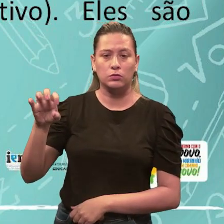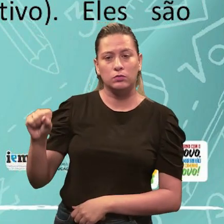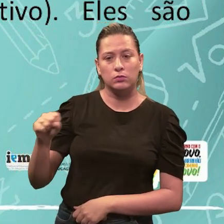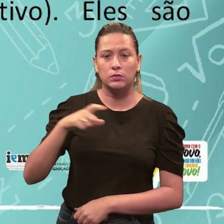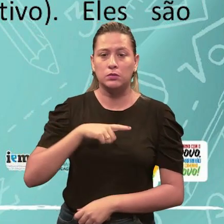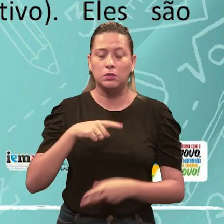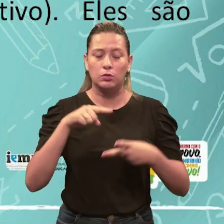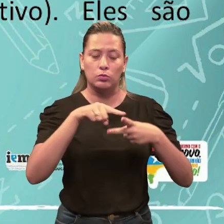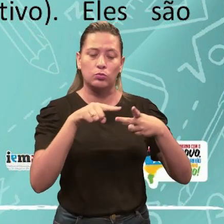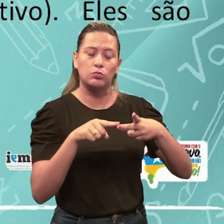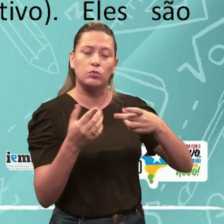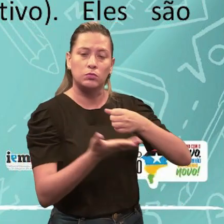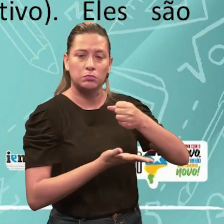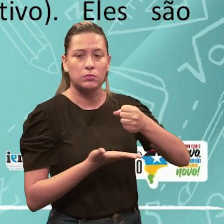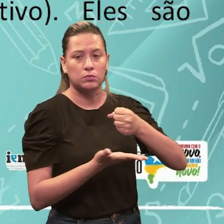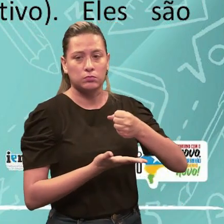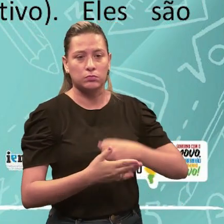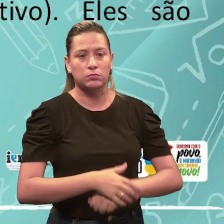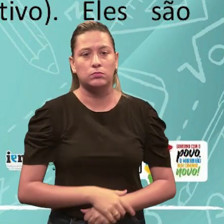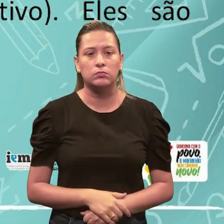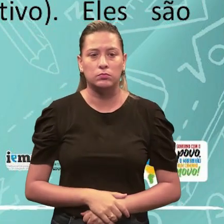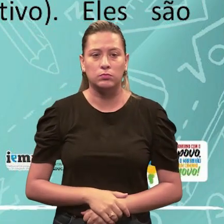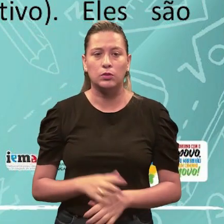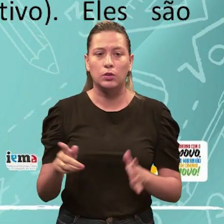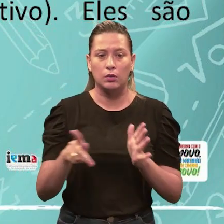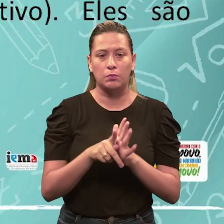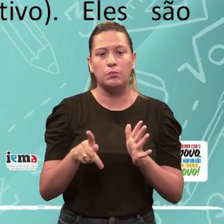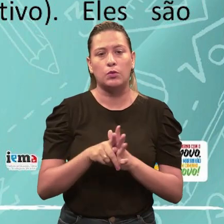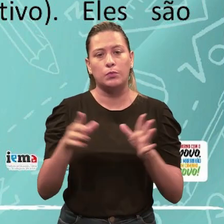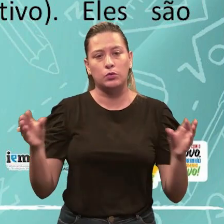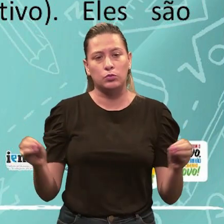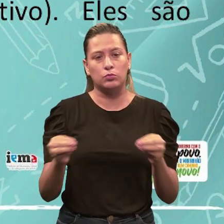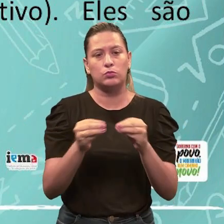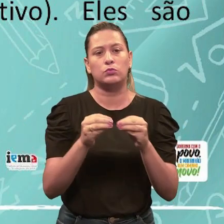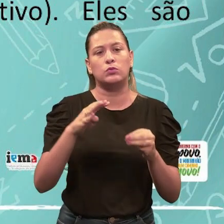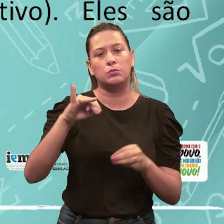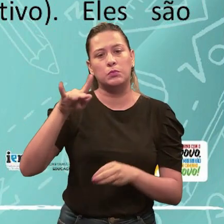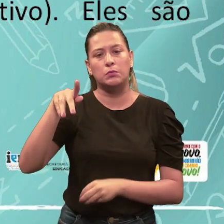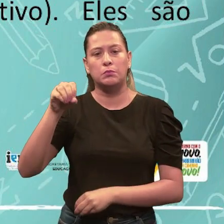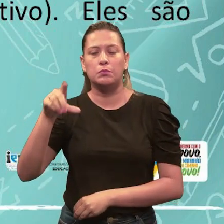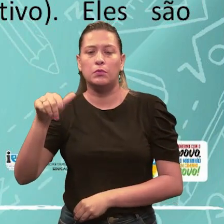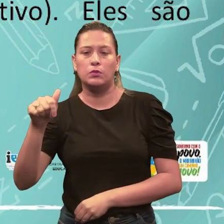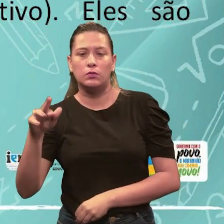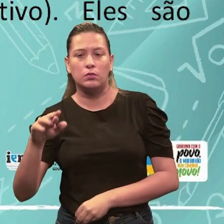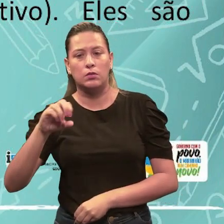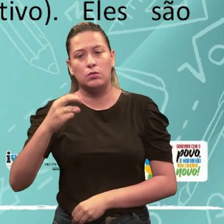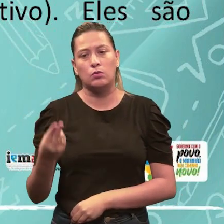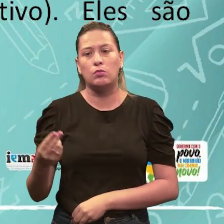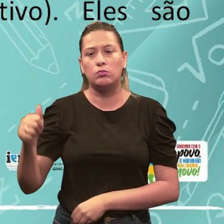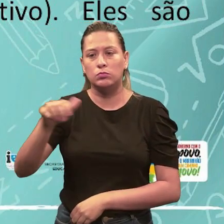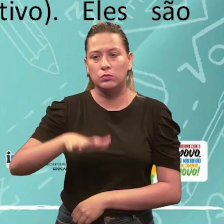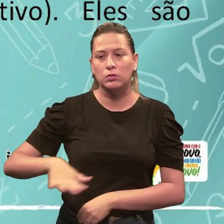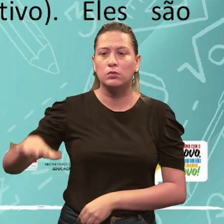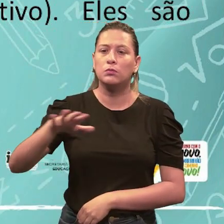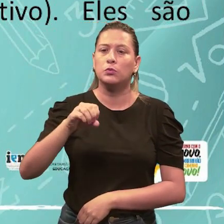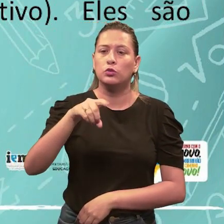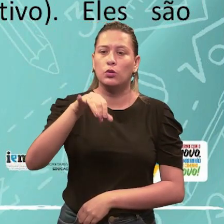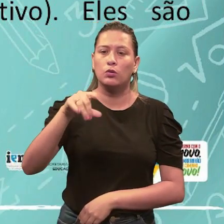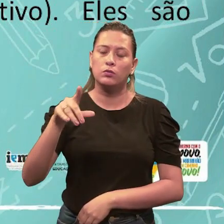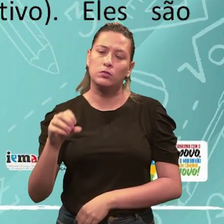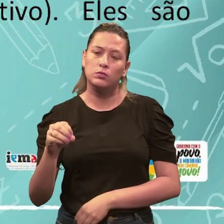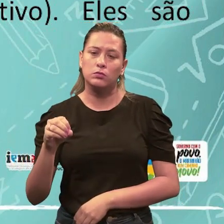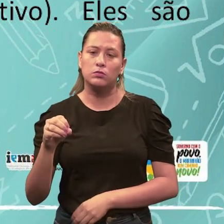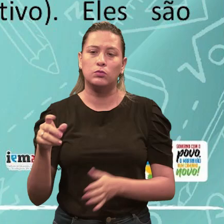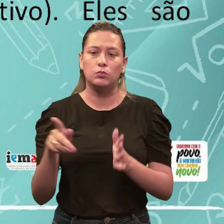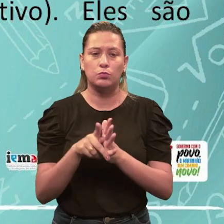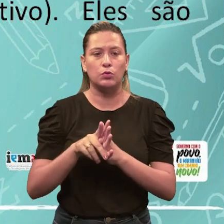existem duas formas básicas, como os transitores de junção bipolar ou transitores de efeito de campo de óxido de metal, certo? Então